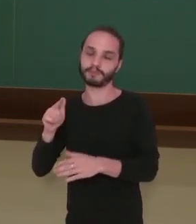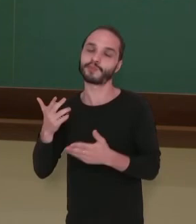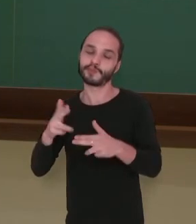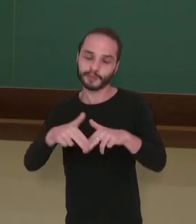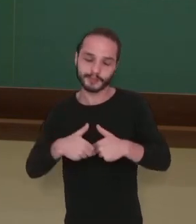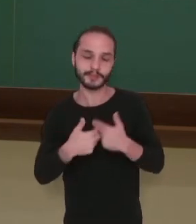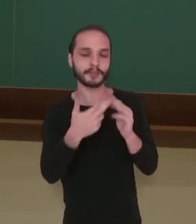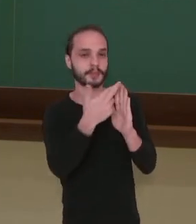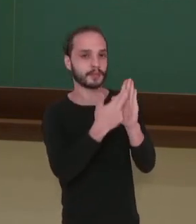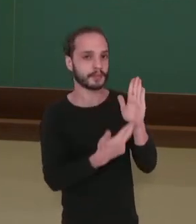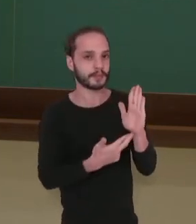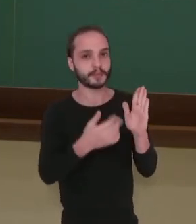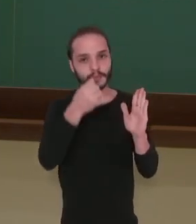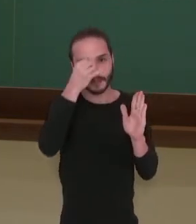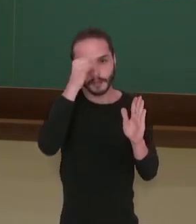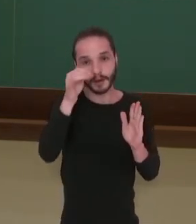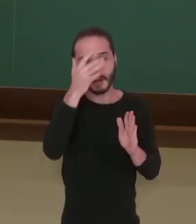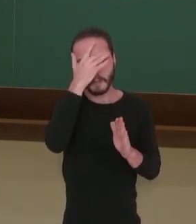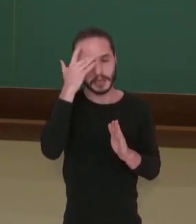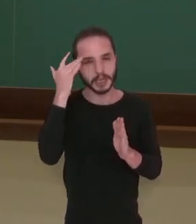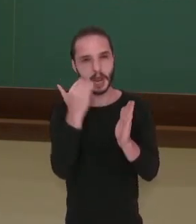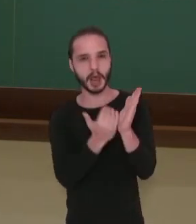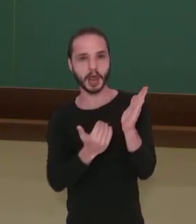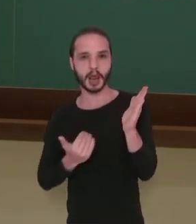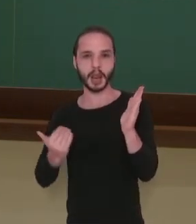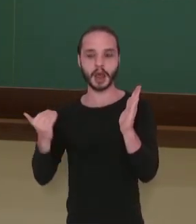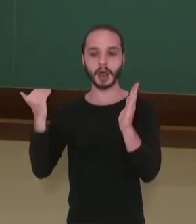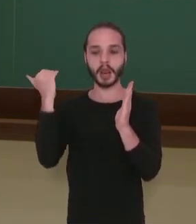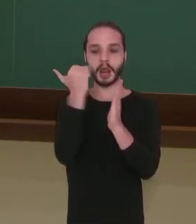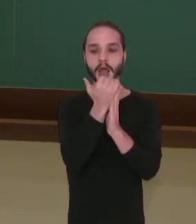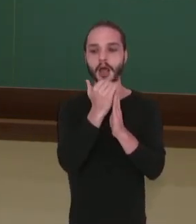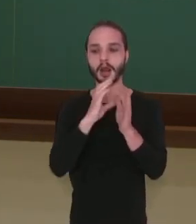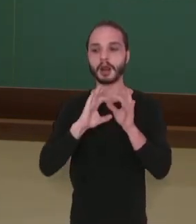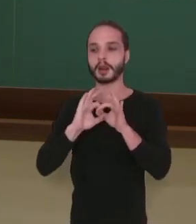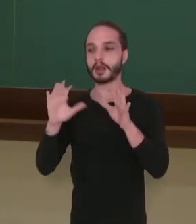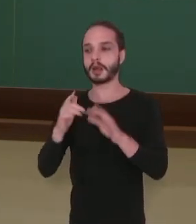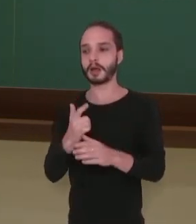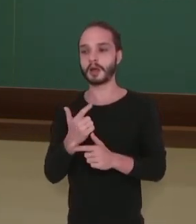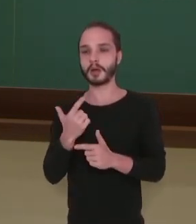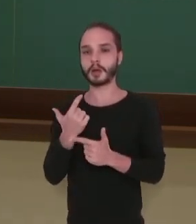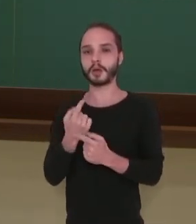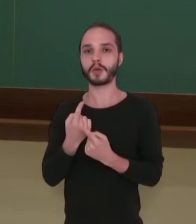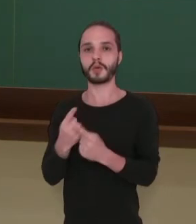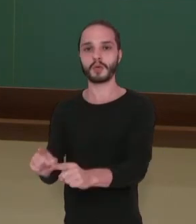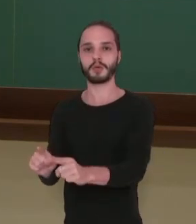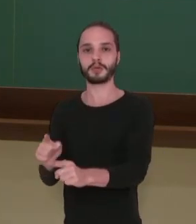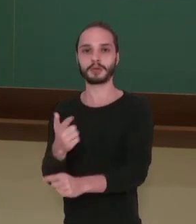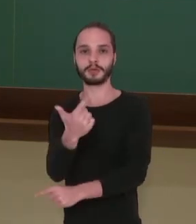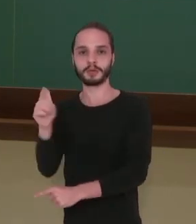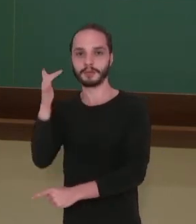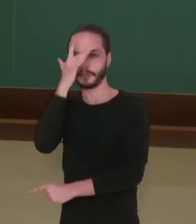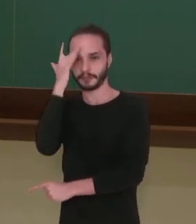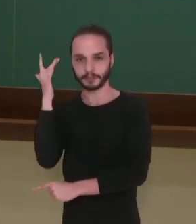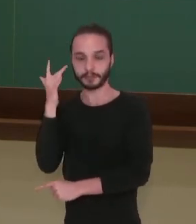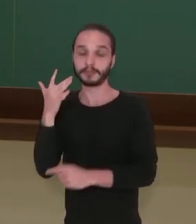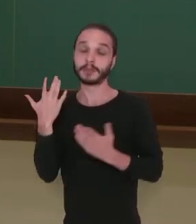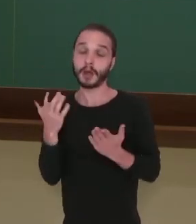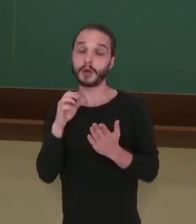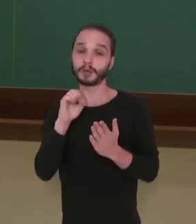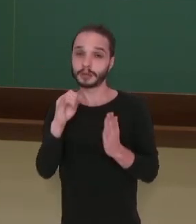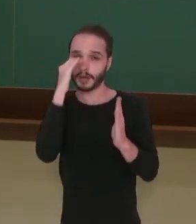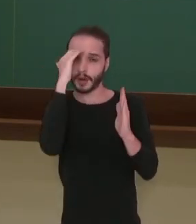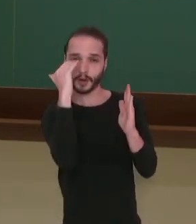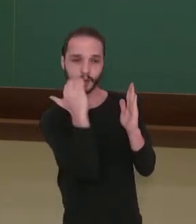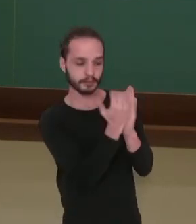visando impedir que uma pessoa abuse de sua liberdade contra outra pessoa. Ao obedecê-las, contribuímos para um